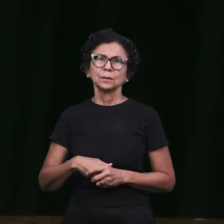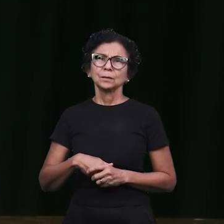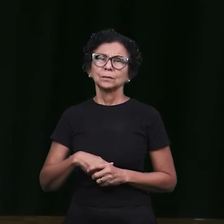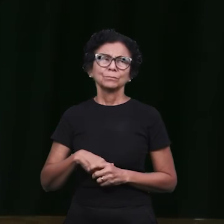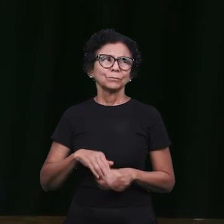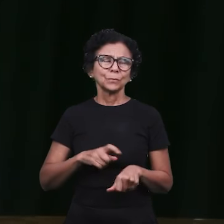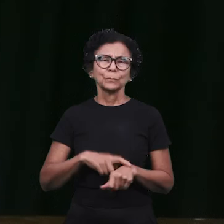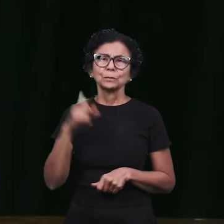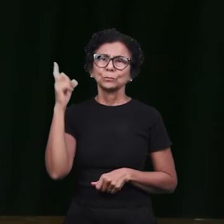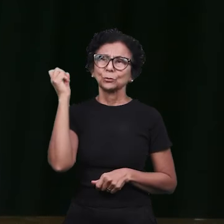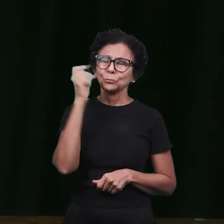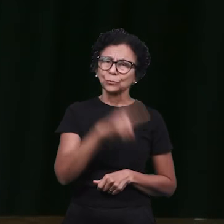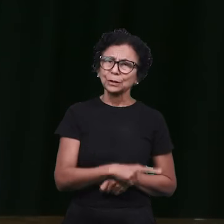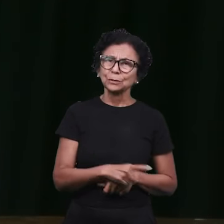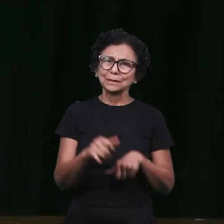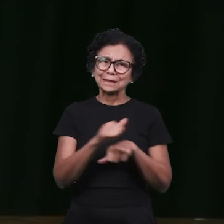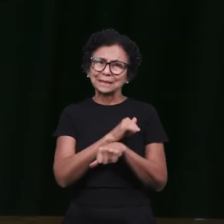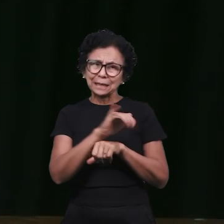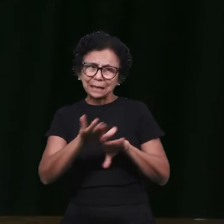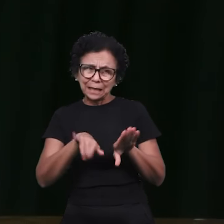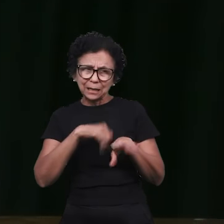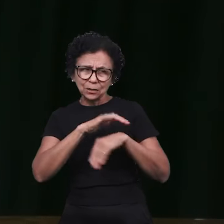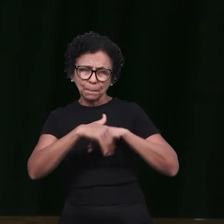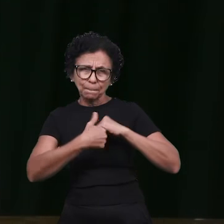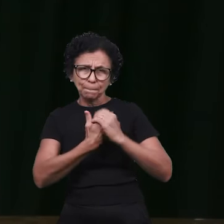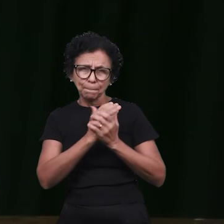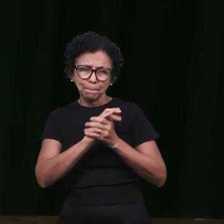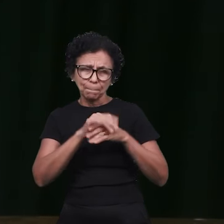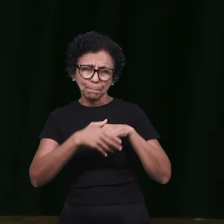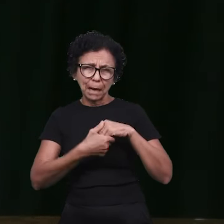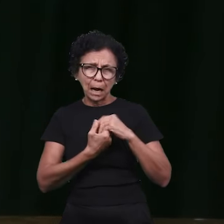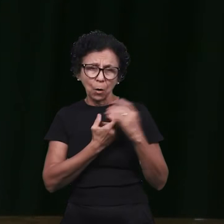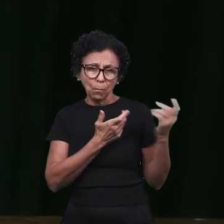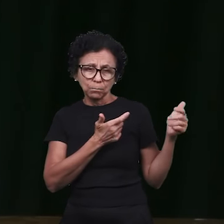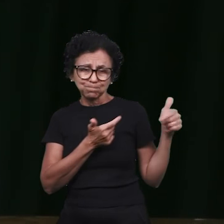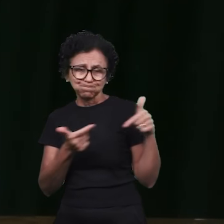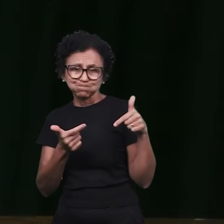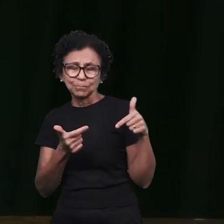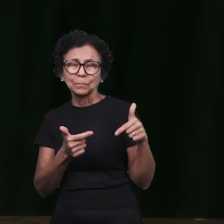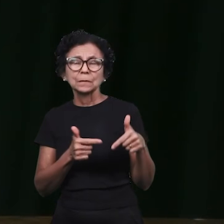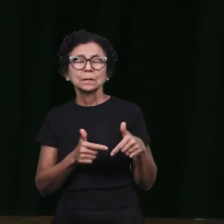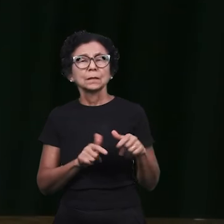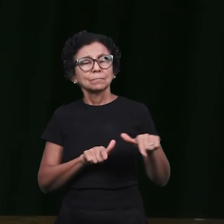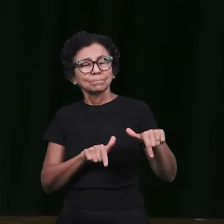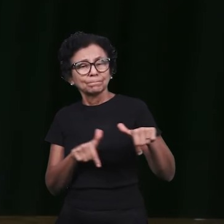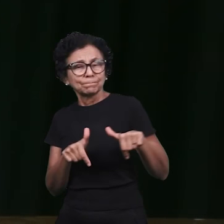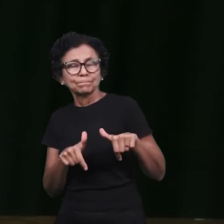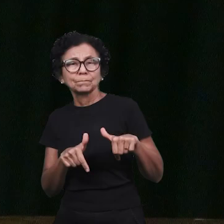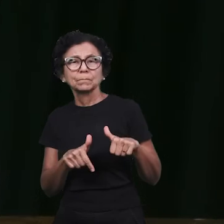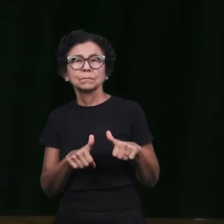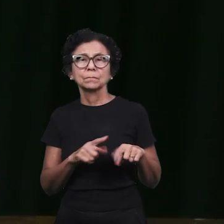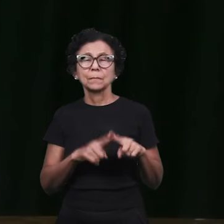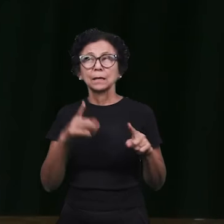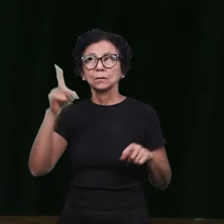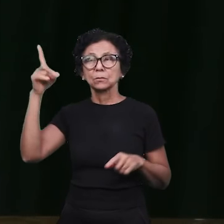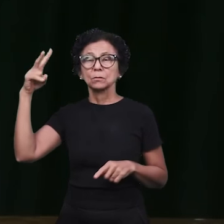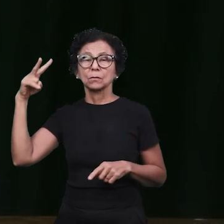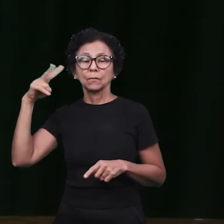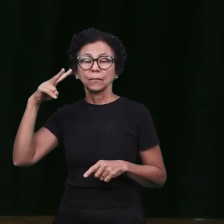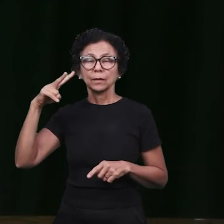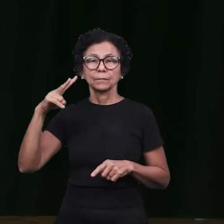em cima de toda a oposição que sofreu, mas estava ali uma ação maravilhosa. Ali era Mardoqueu. E para a